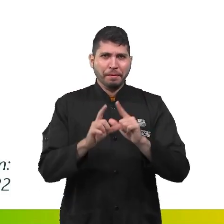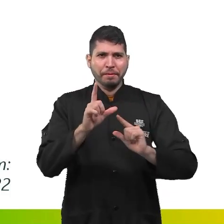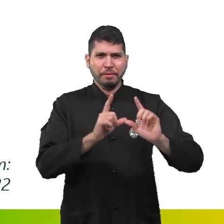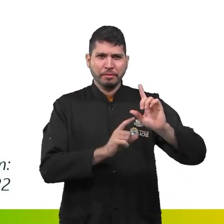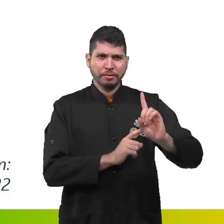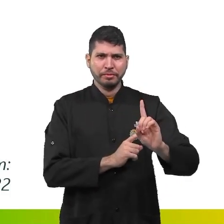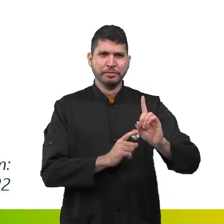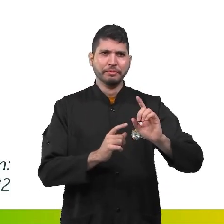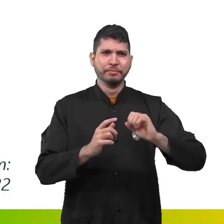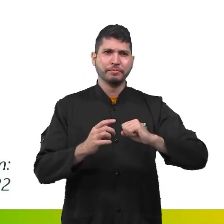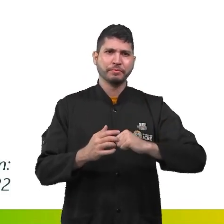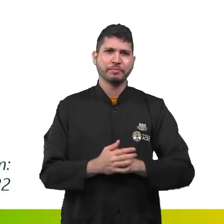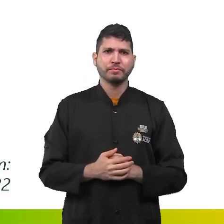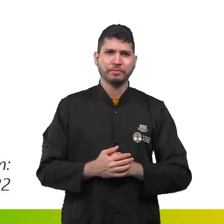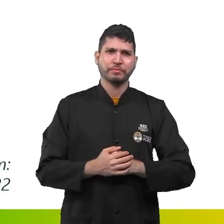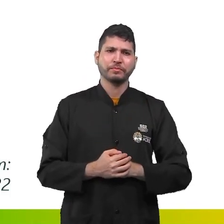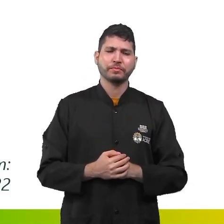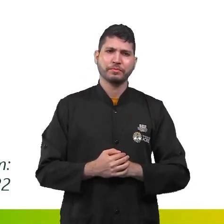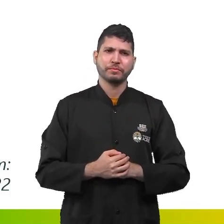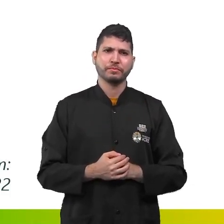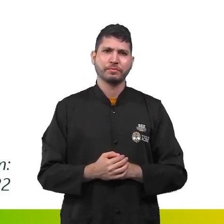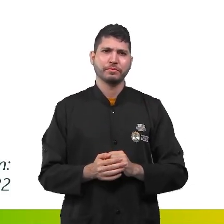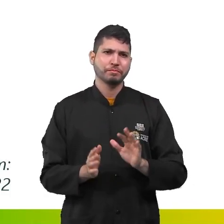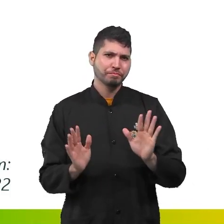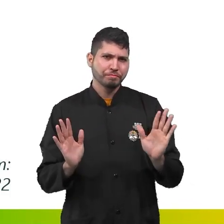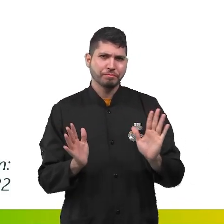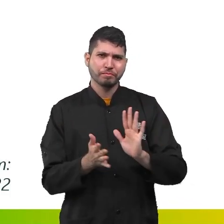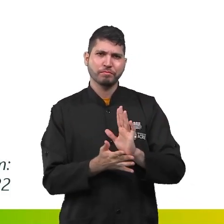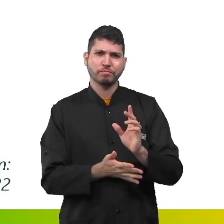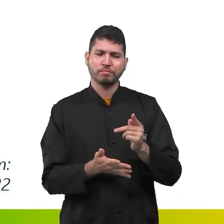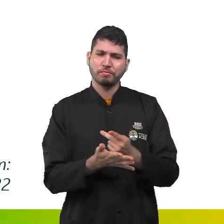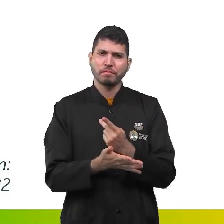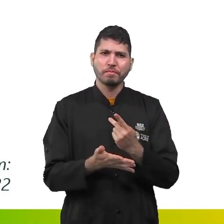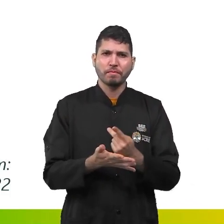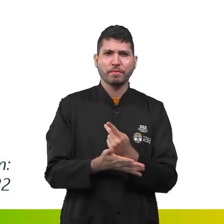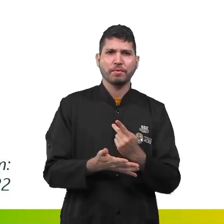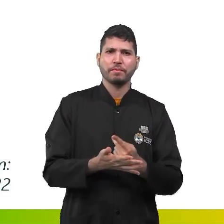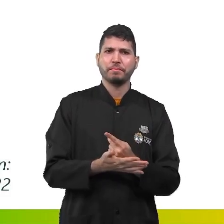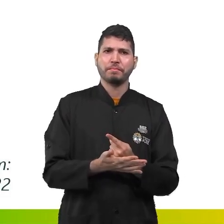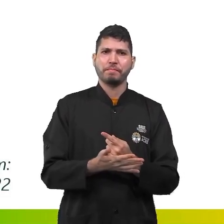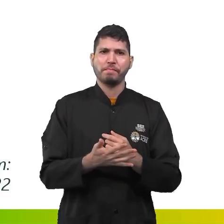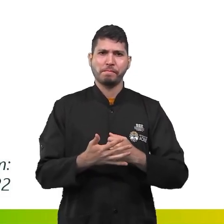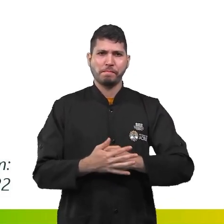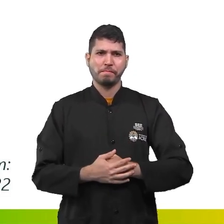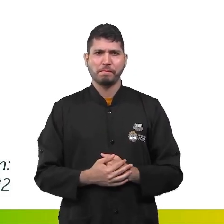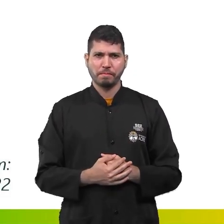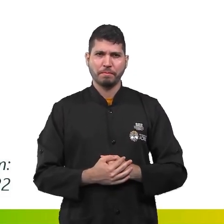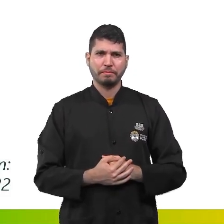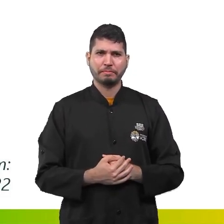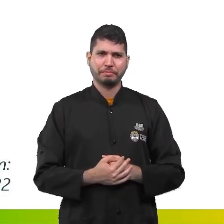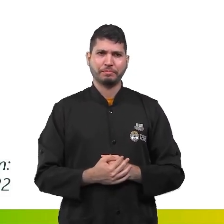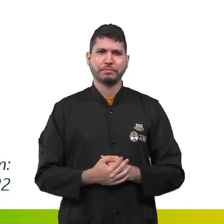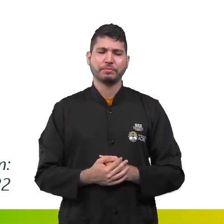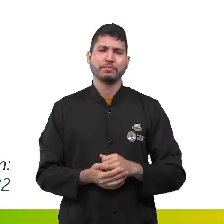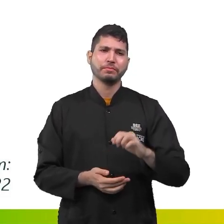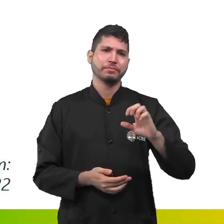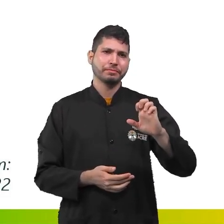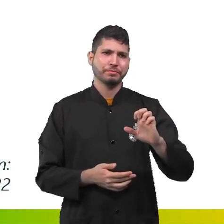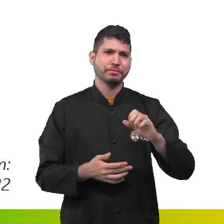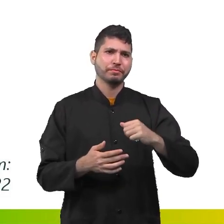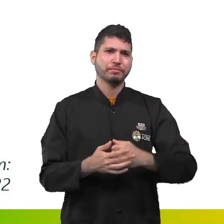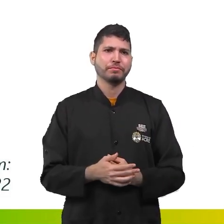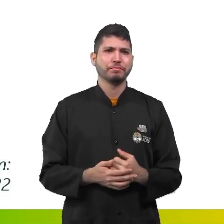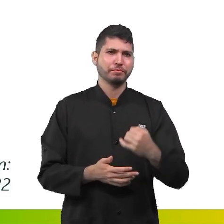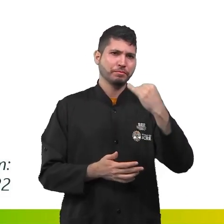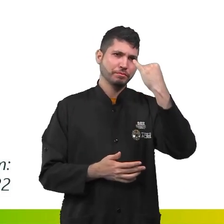deslocamento temporal do comentário lateral. Nada a ver, né? Isso aqui parece uma coisa bem rebuscada. E letra E, o